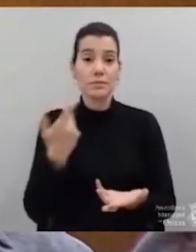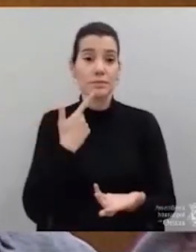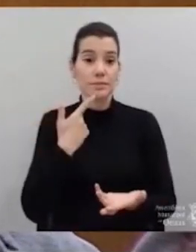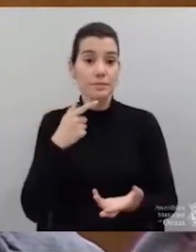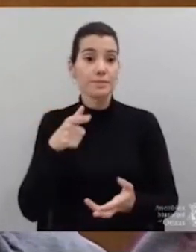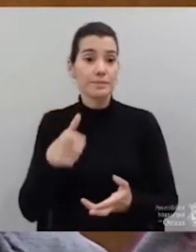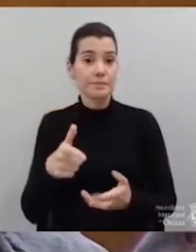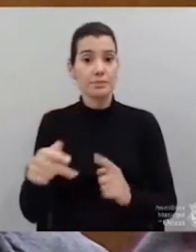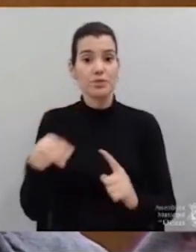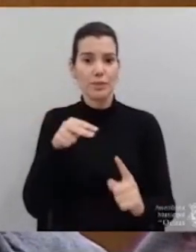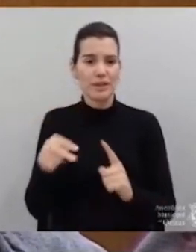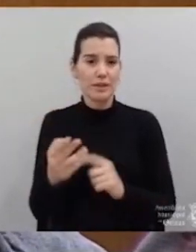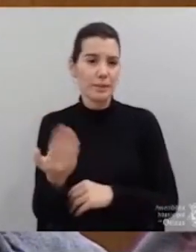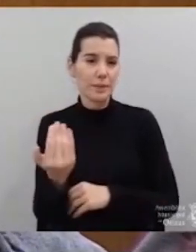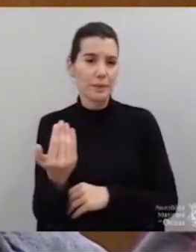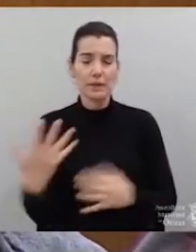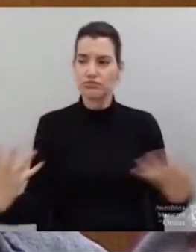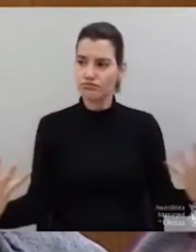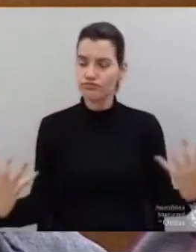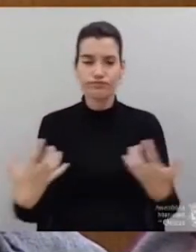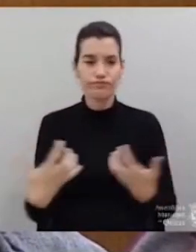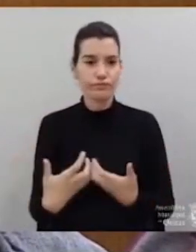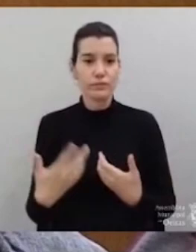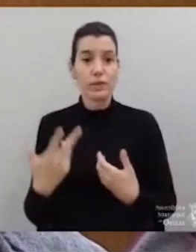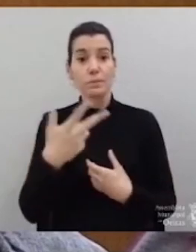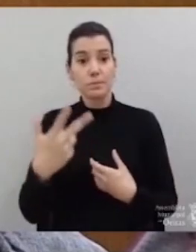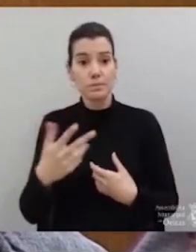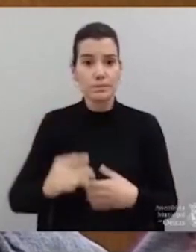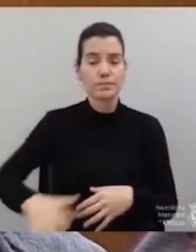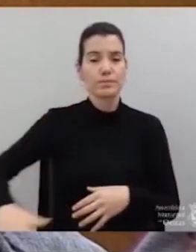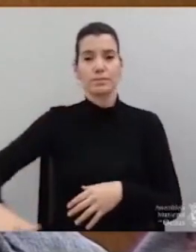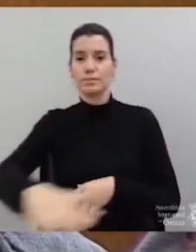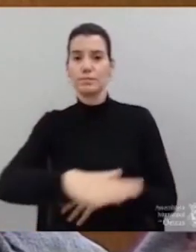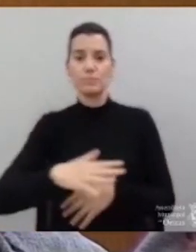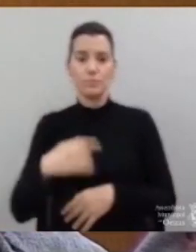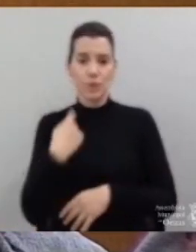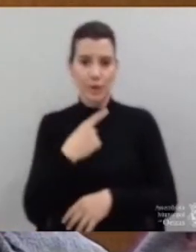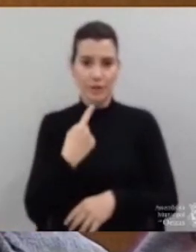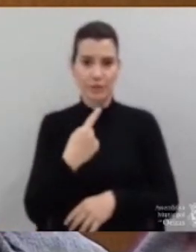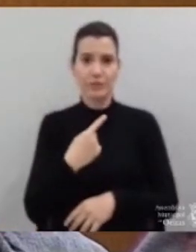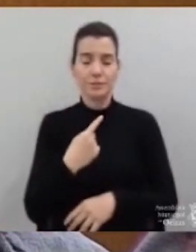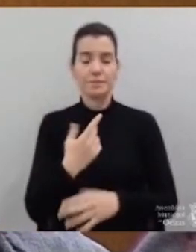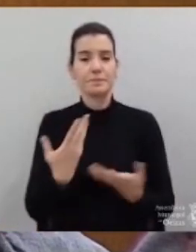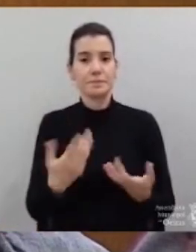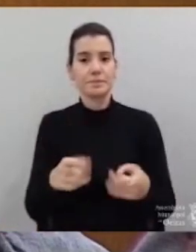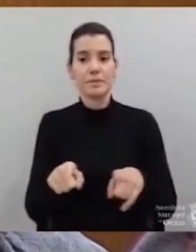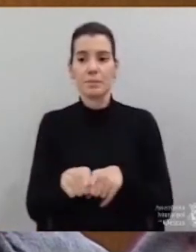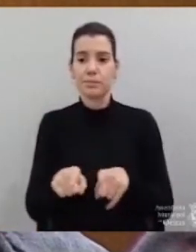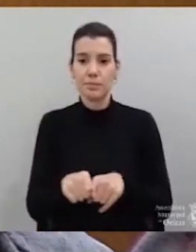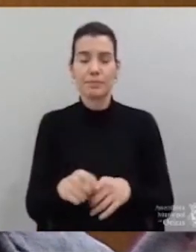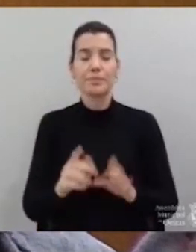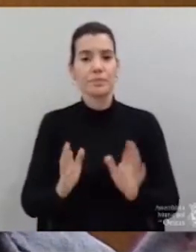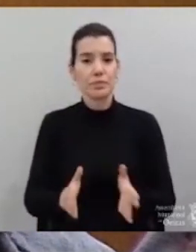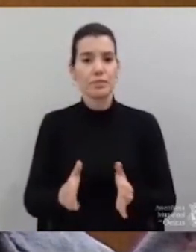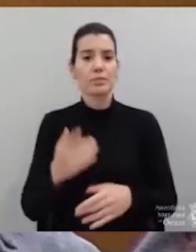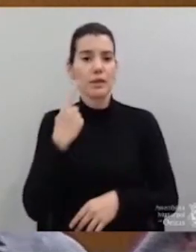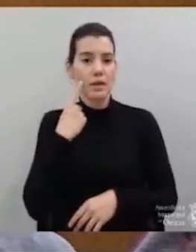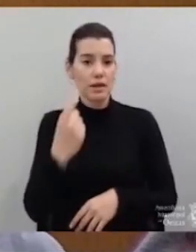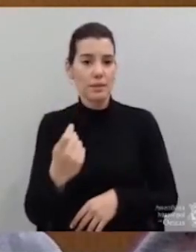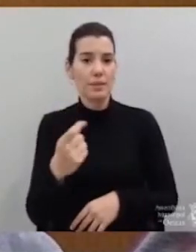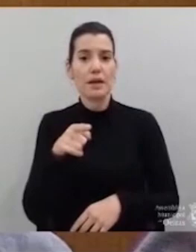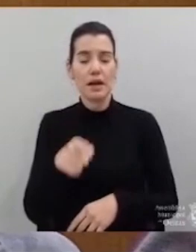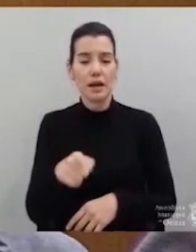visão articulada para a totalidade do território do Concelho de Oeiras. Igualmente, não podemos deixar de notar a ambiguidade